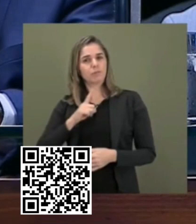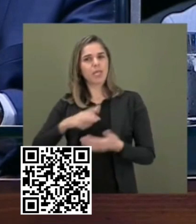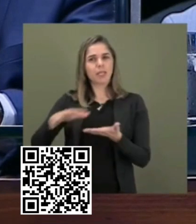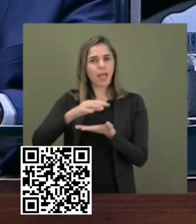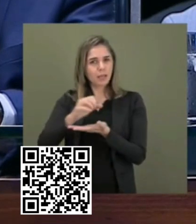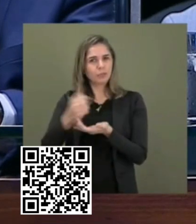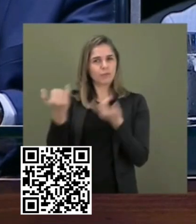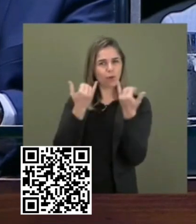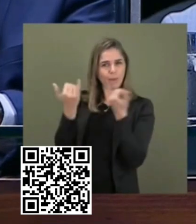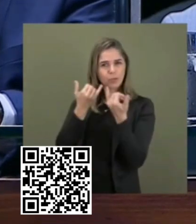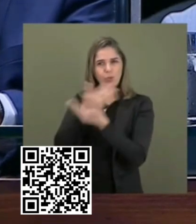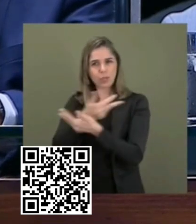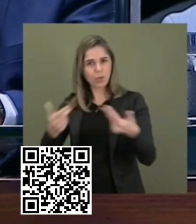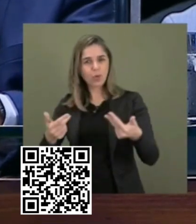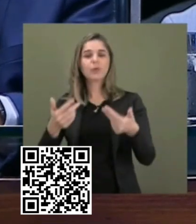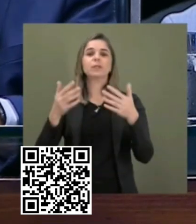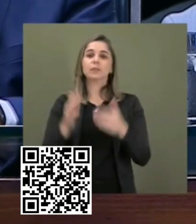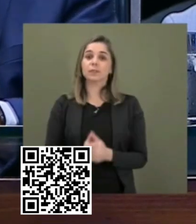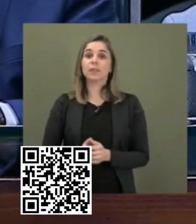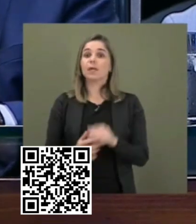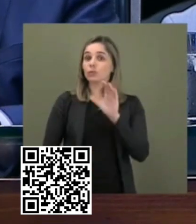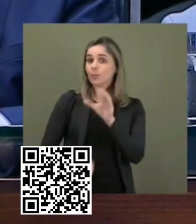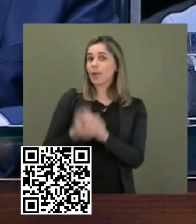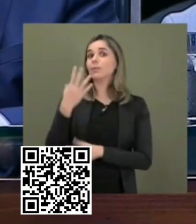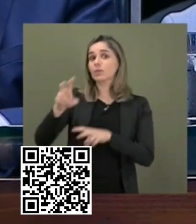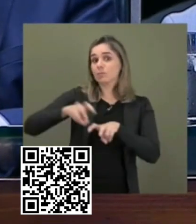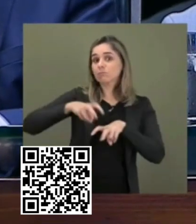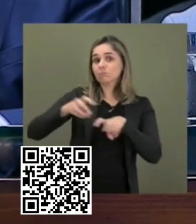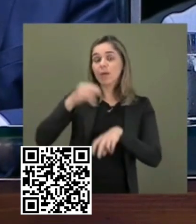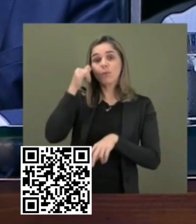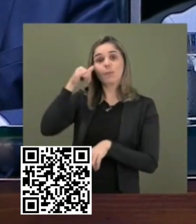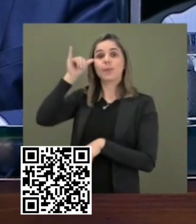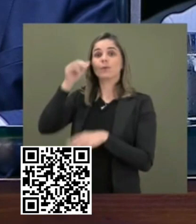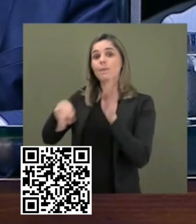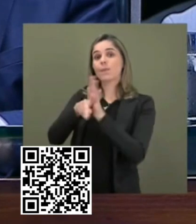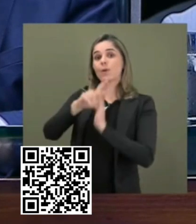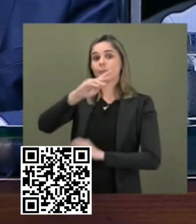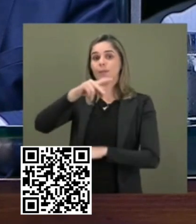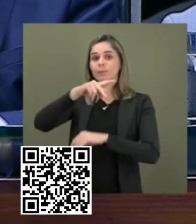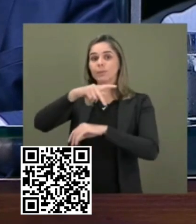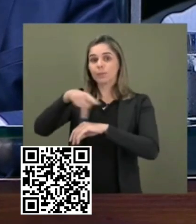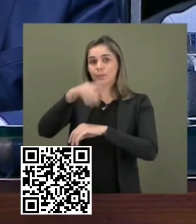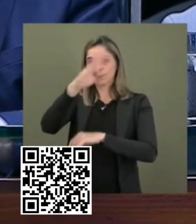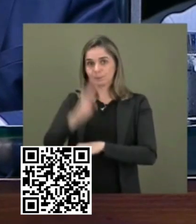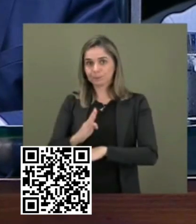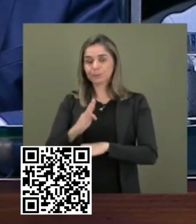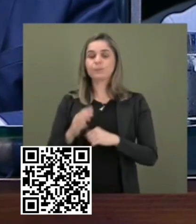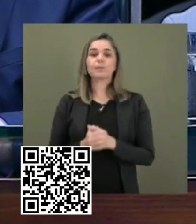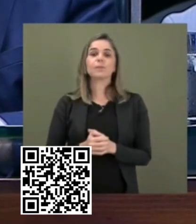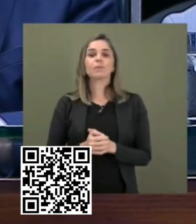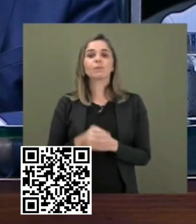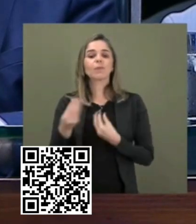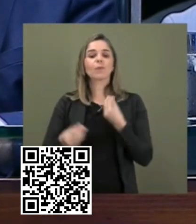relevantes e atuais sobre a produção agropecuária do Brasil, como previsão de